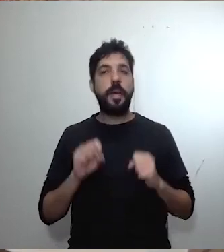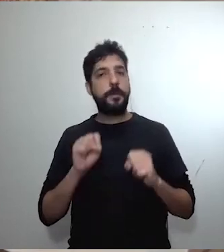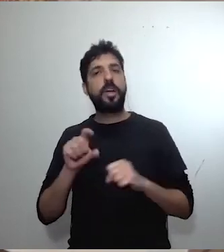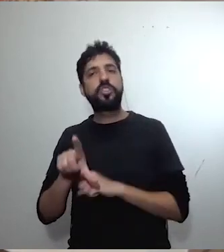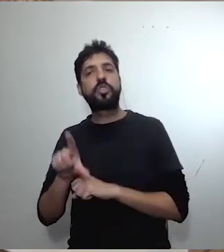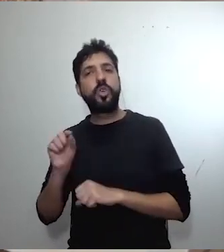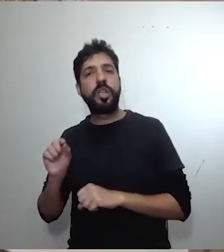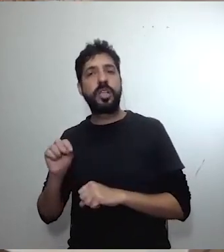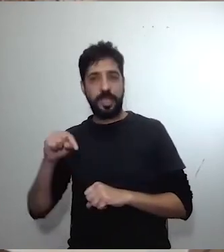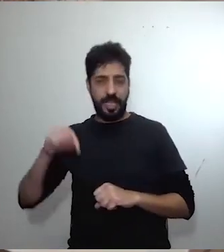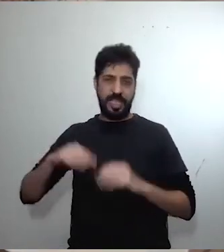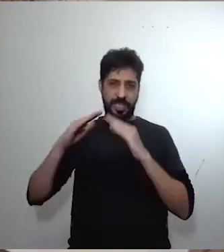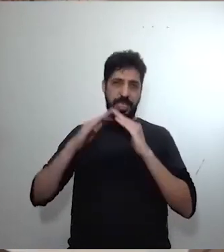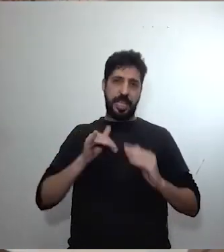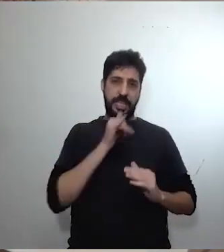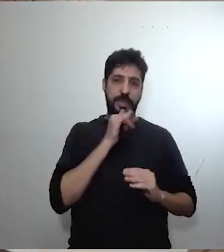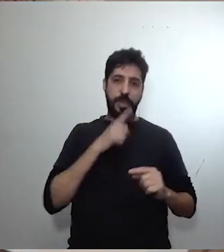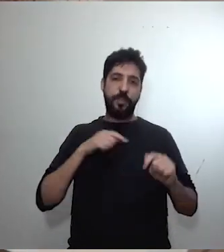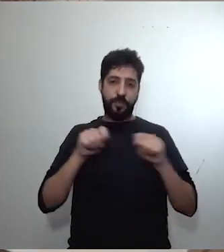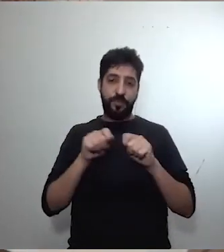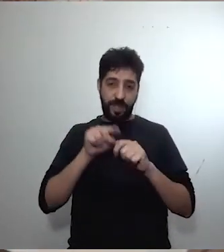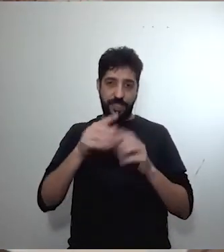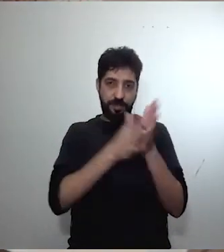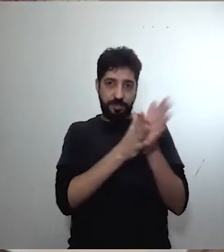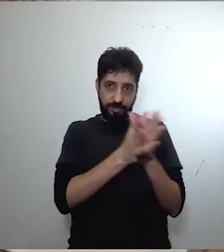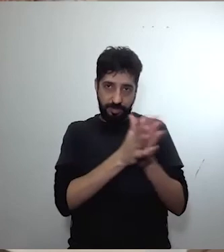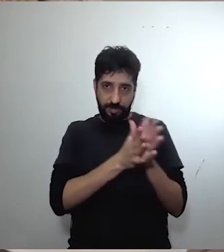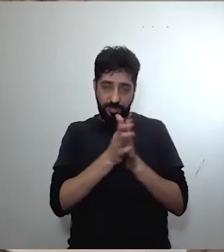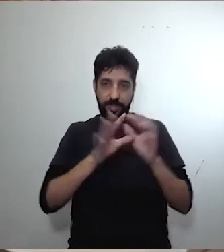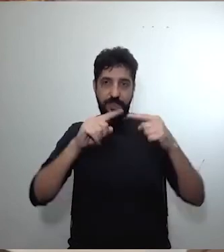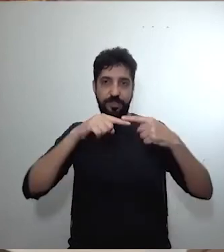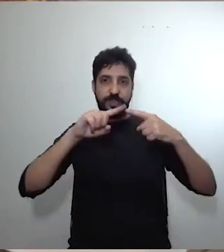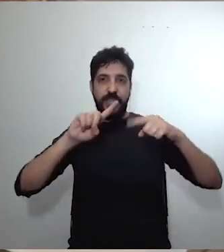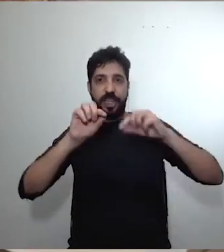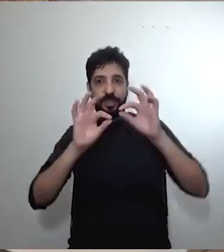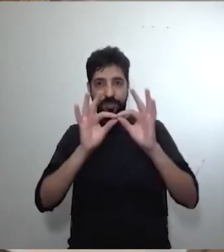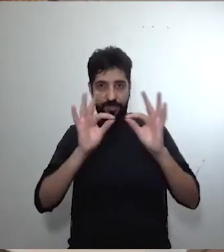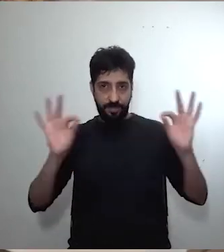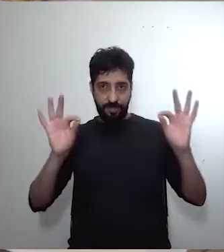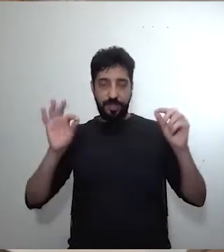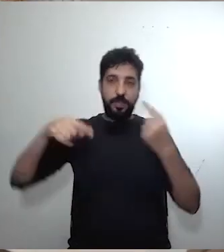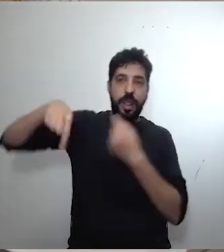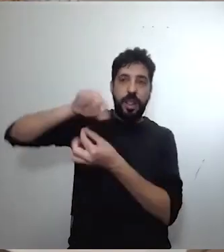pode escolher, geralmente aqui em casa a gente enrola assim, as trancinhas. Então você faz